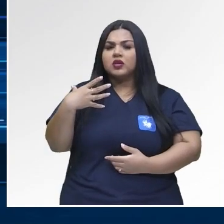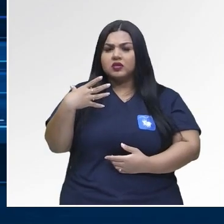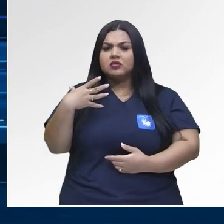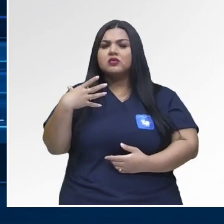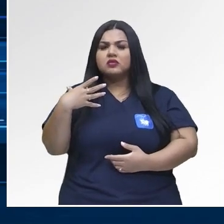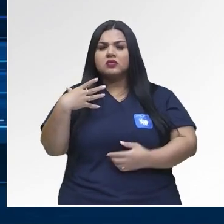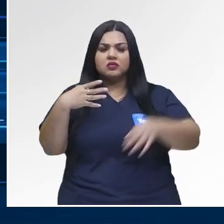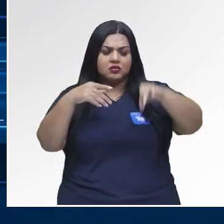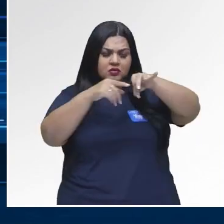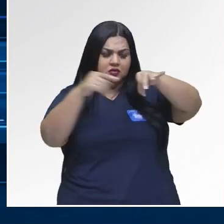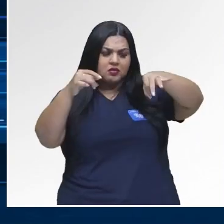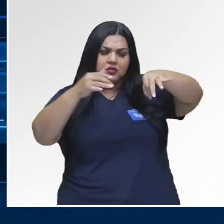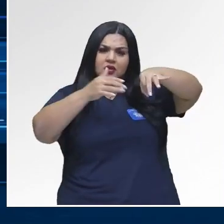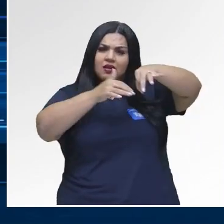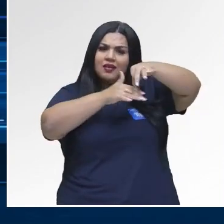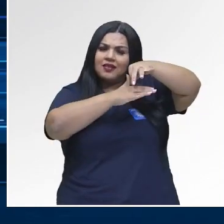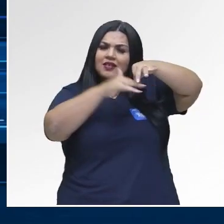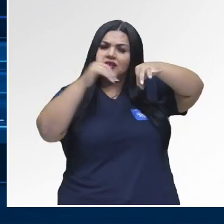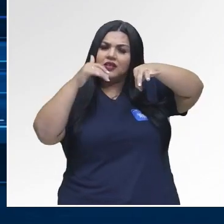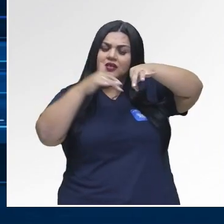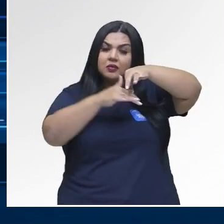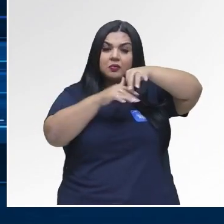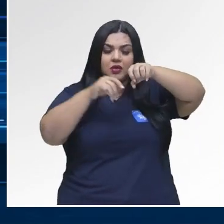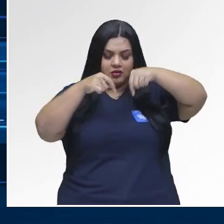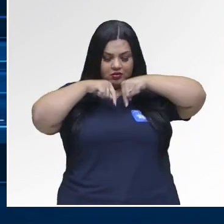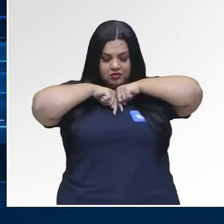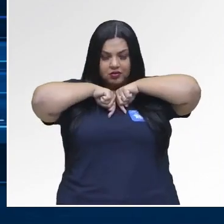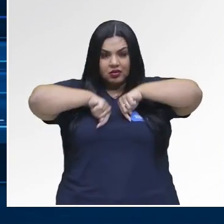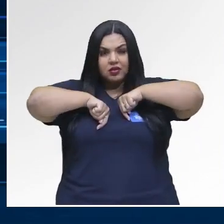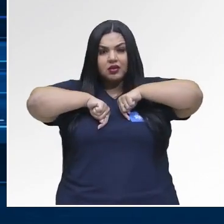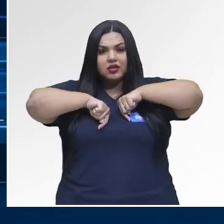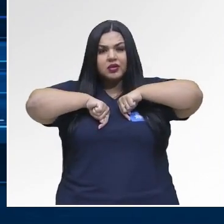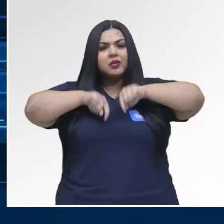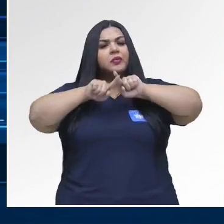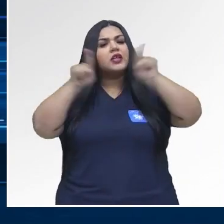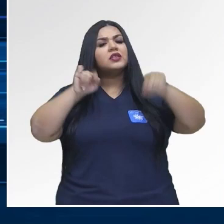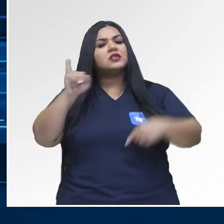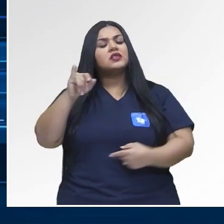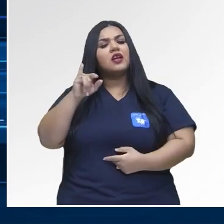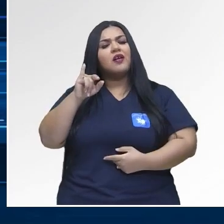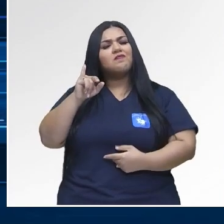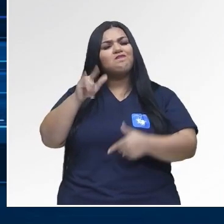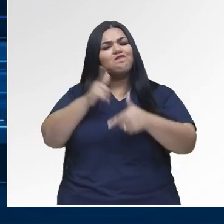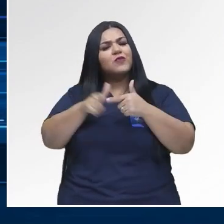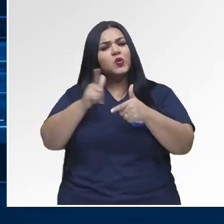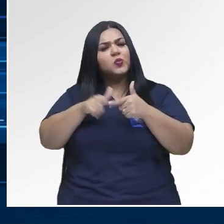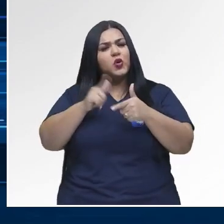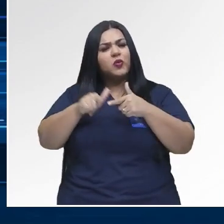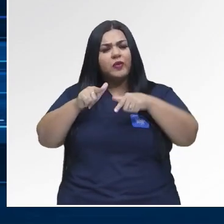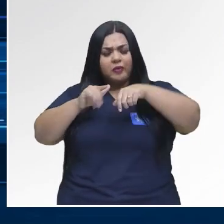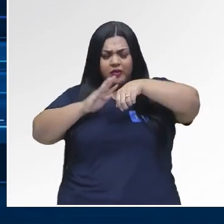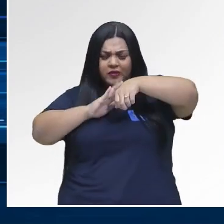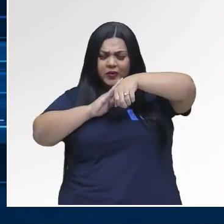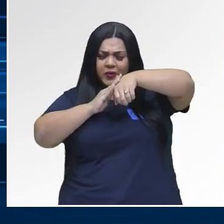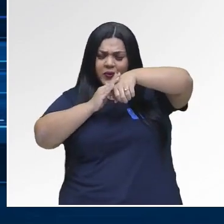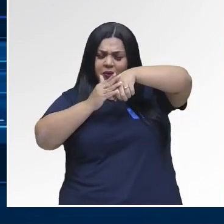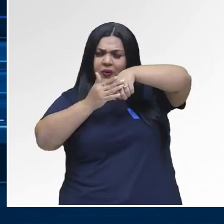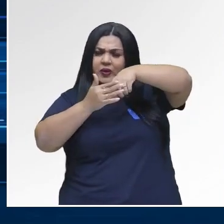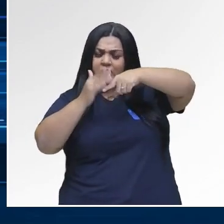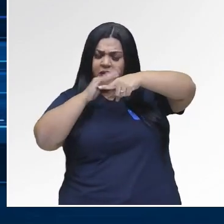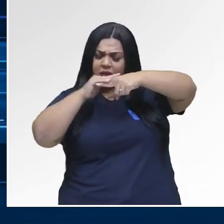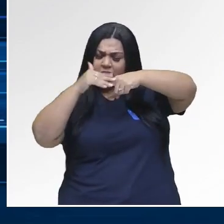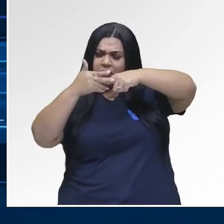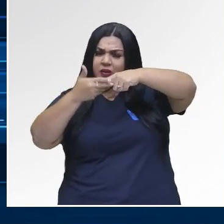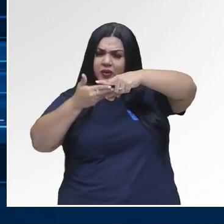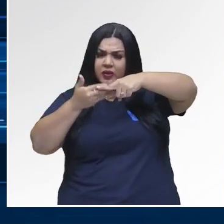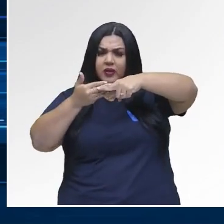passagem aqui para o ar, tá? E aí, quando eles estão inflamados, eles ficam assim, cheios de muco. E aí,